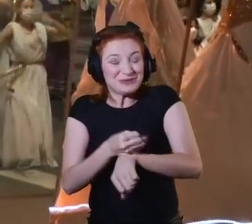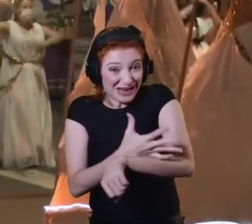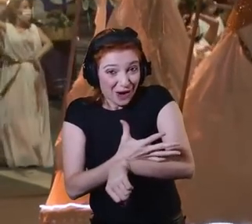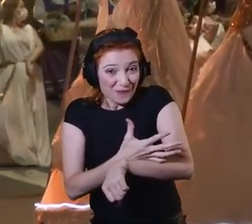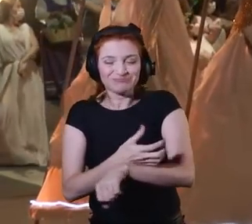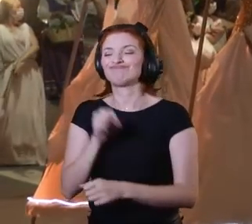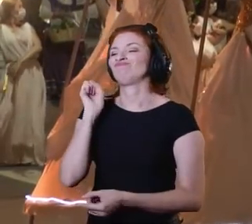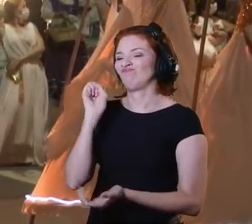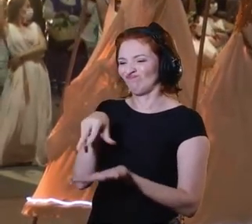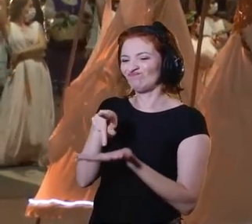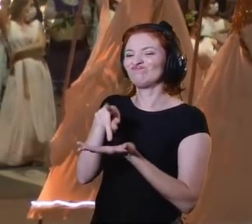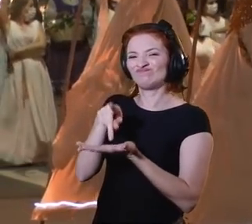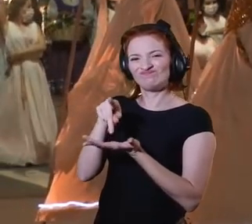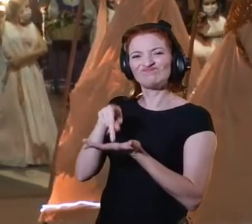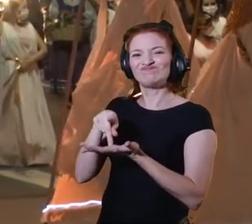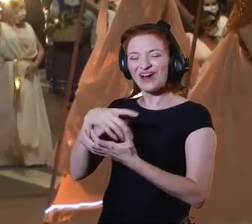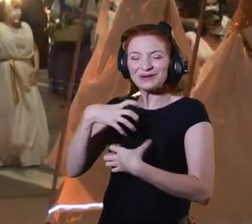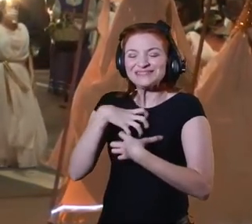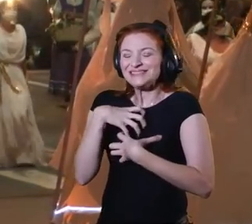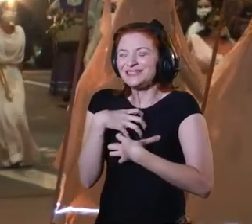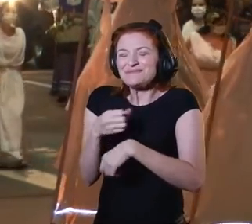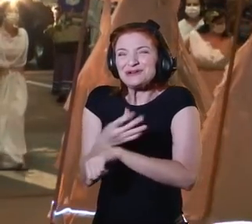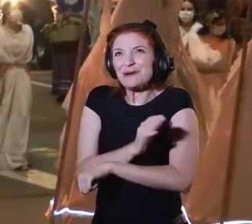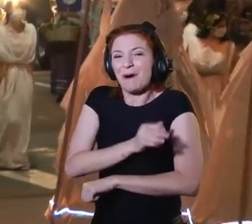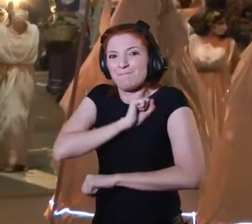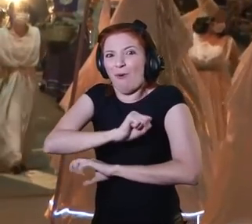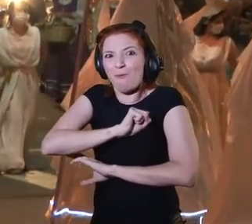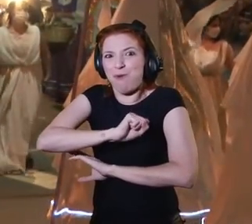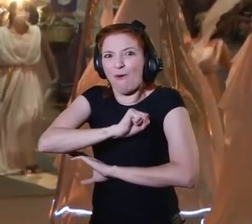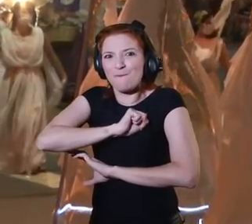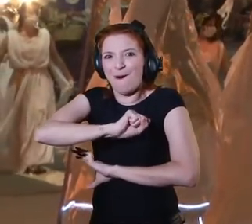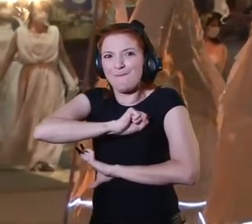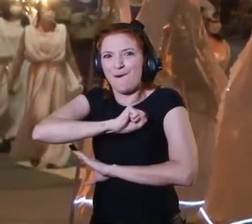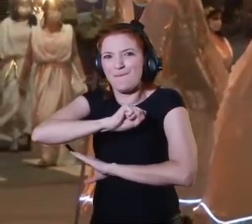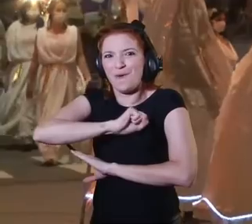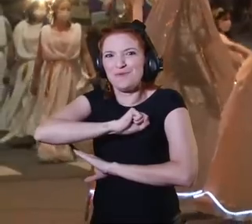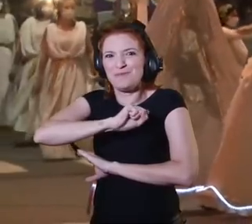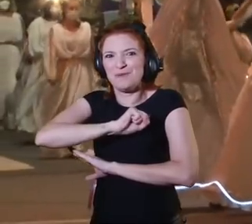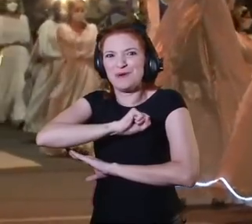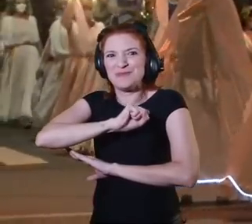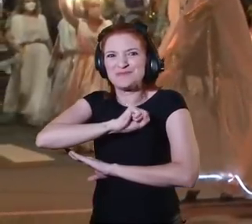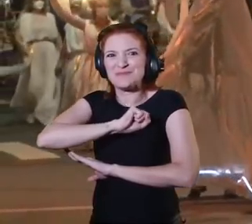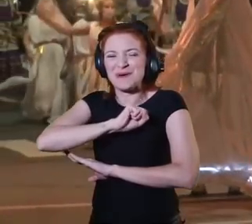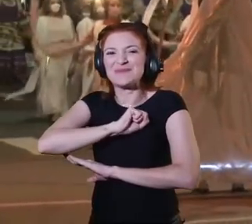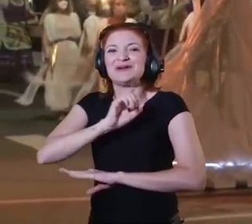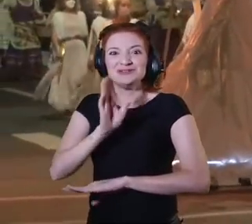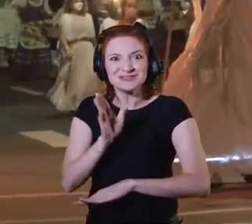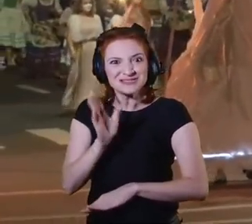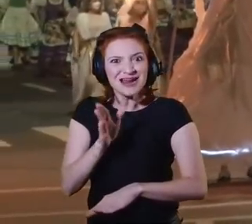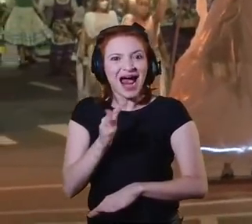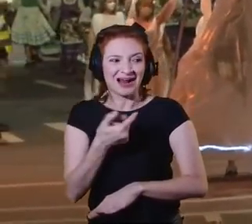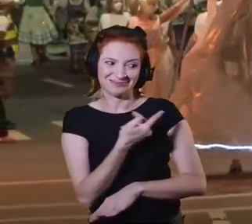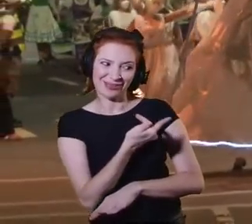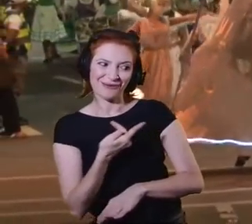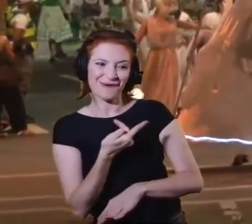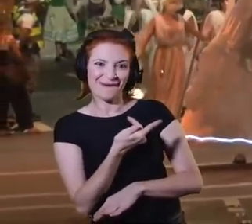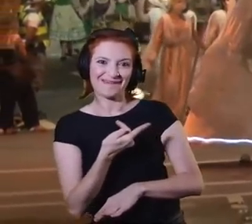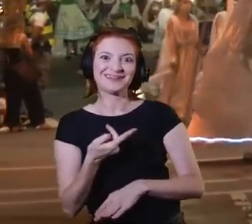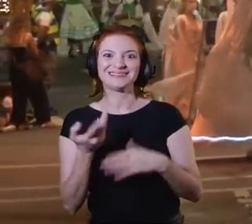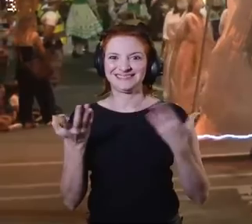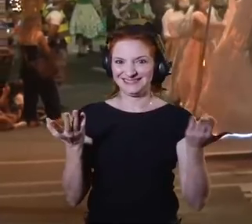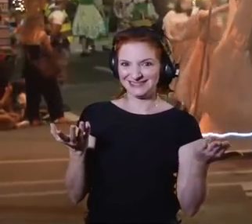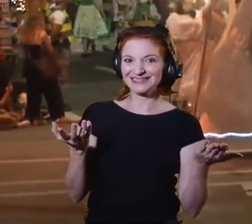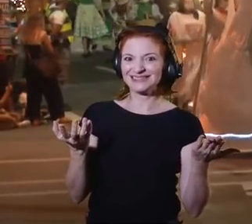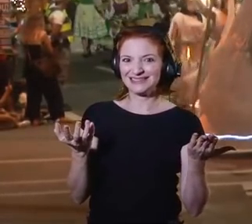É uma emoção muito grande. O coração já está batendo acelerado aqui, conforme vai chegando. Dois, né? É. Para quem